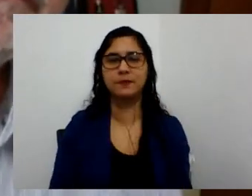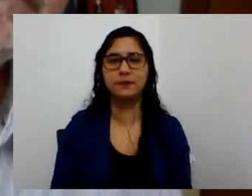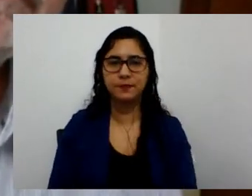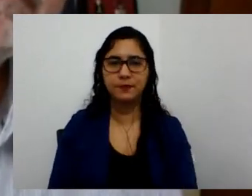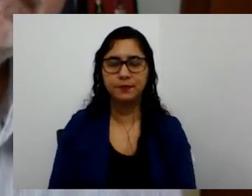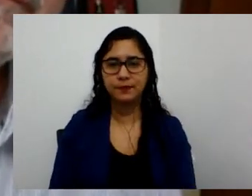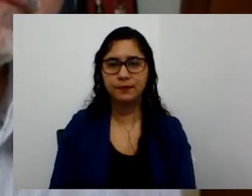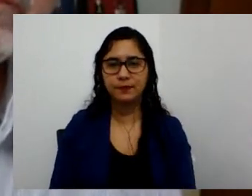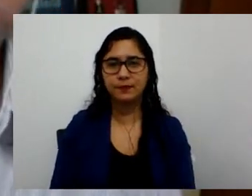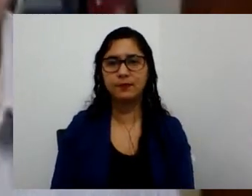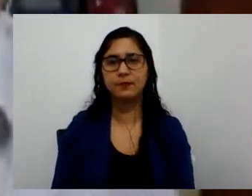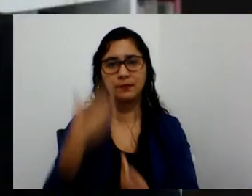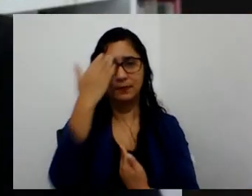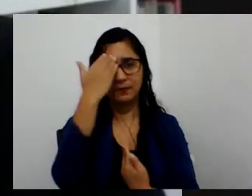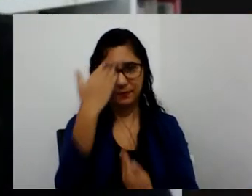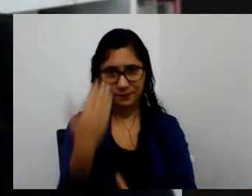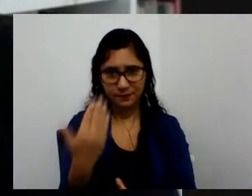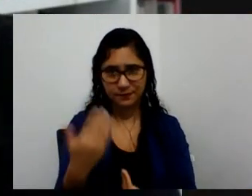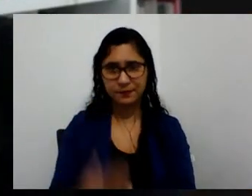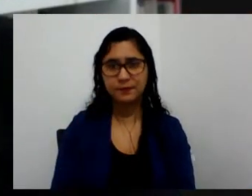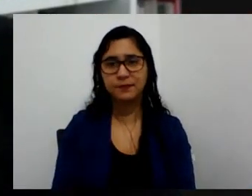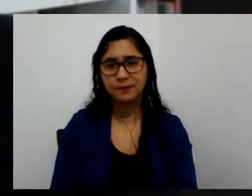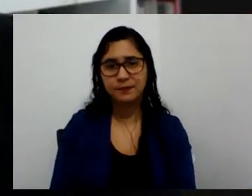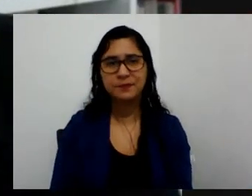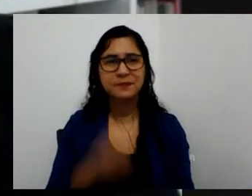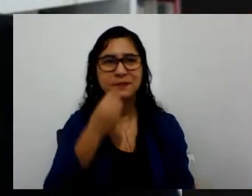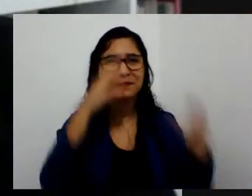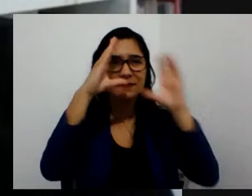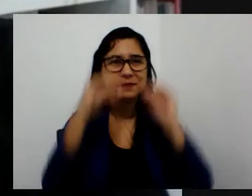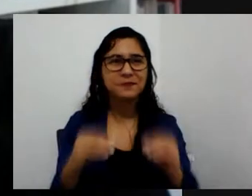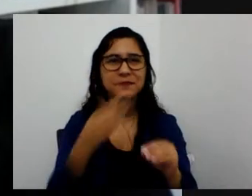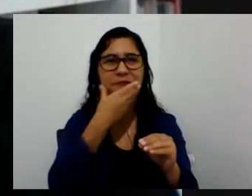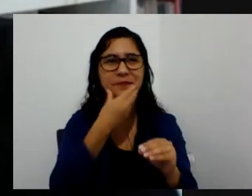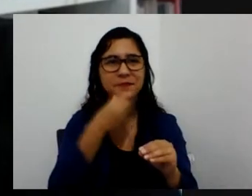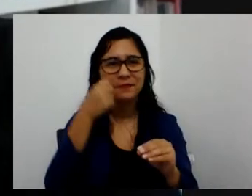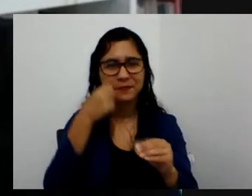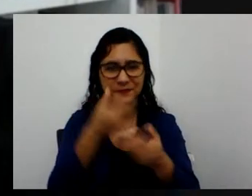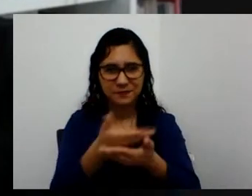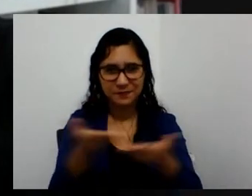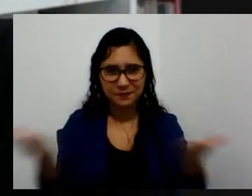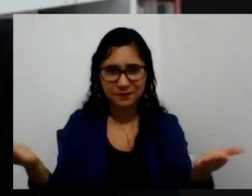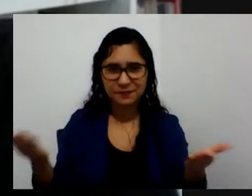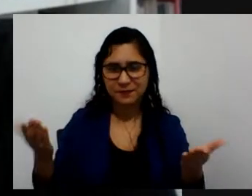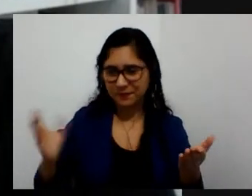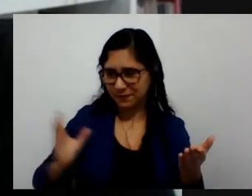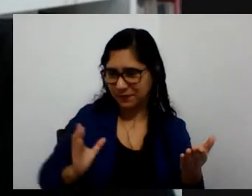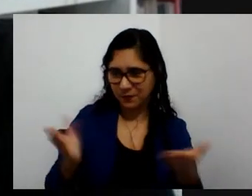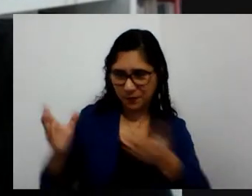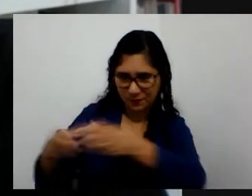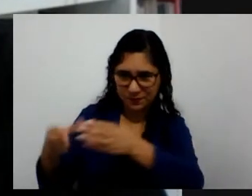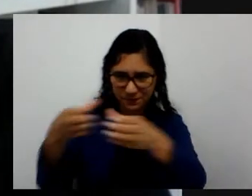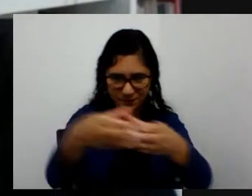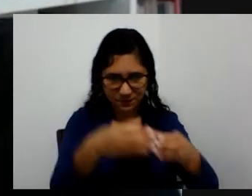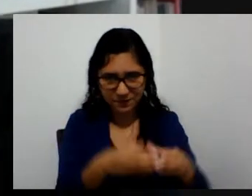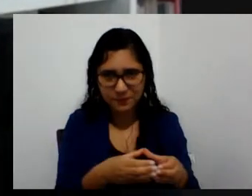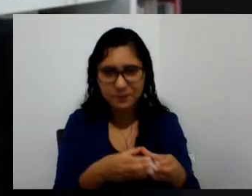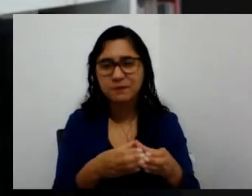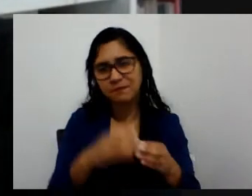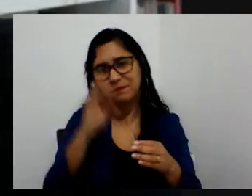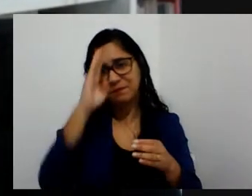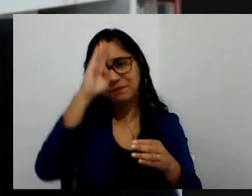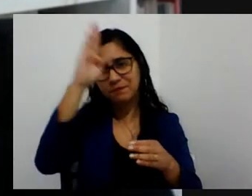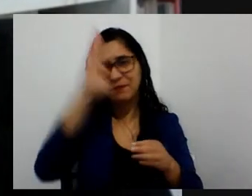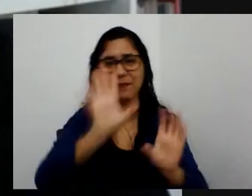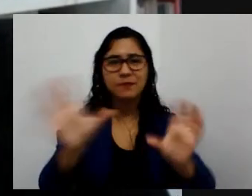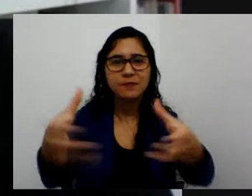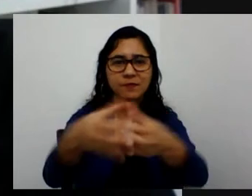Muito obrigado. Boa noite a todas e a todas, aos colegas das demais chapas e, sobretudo, à